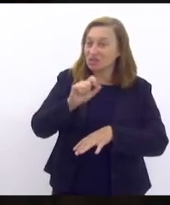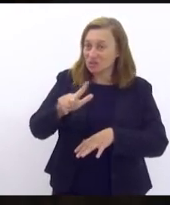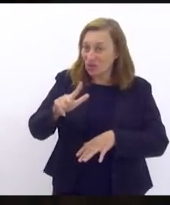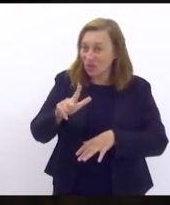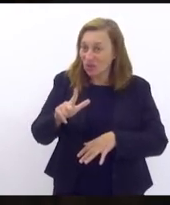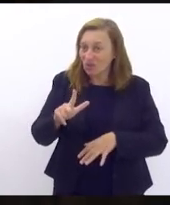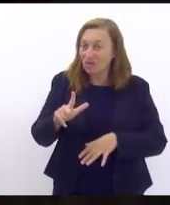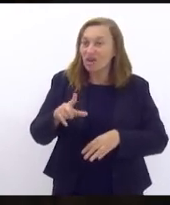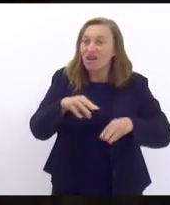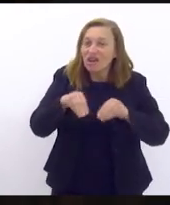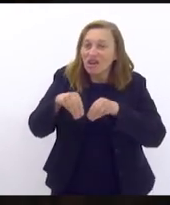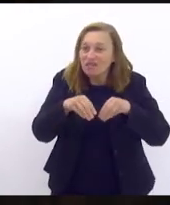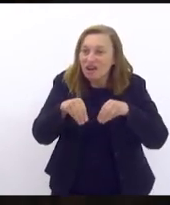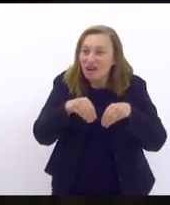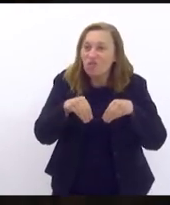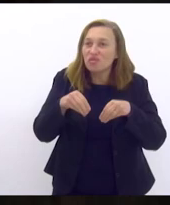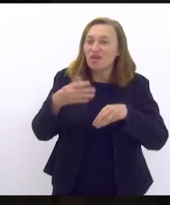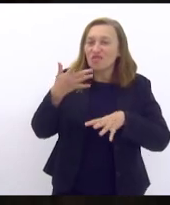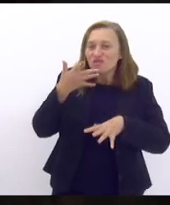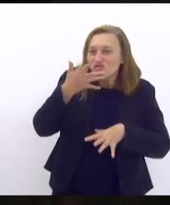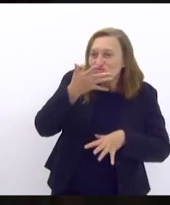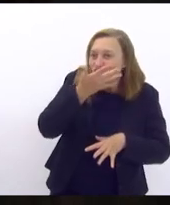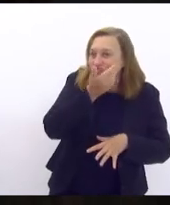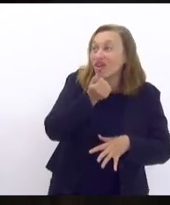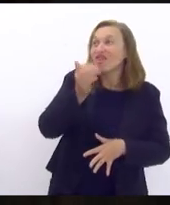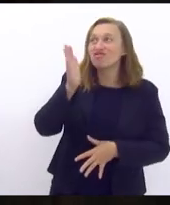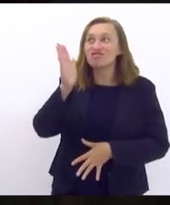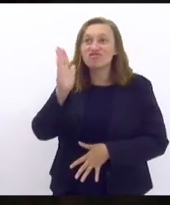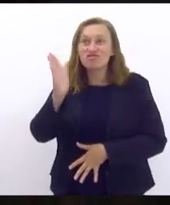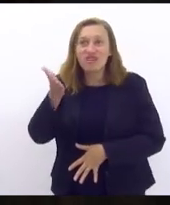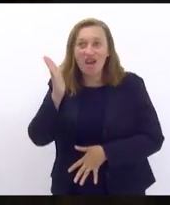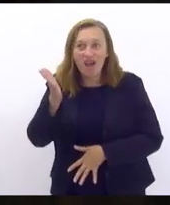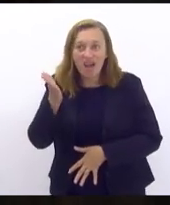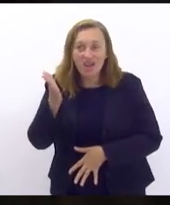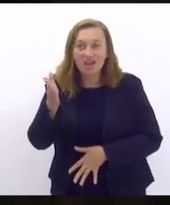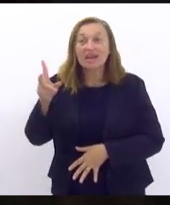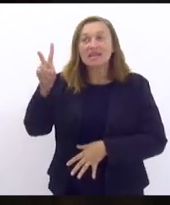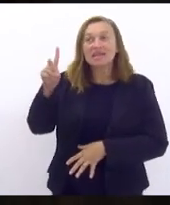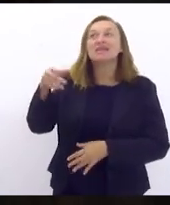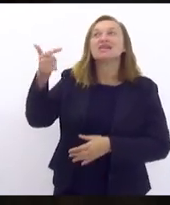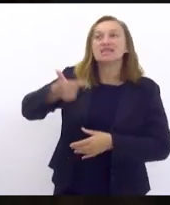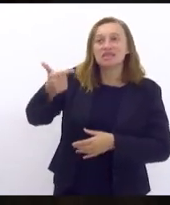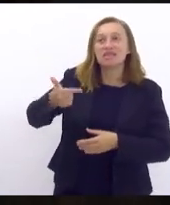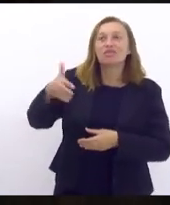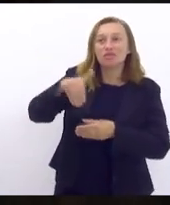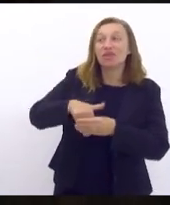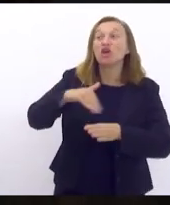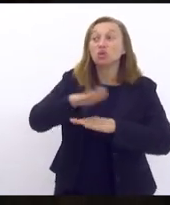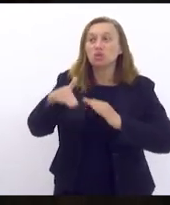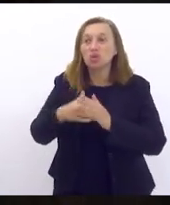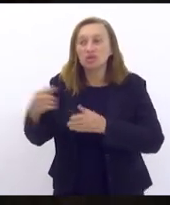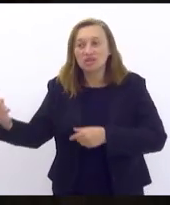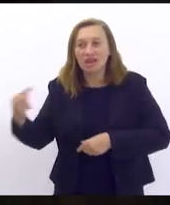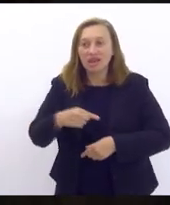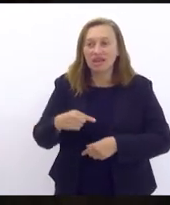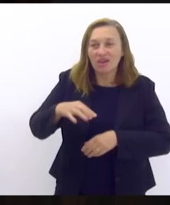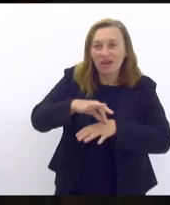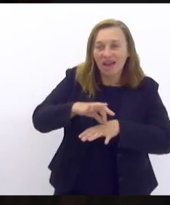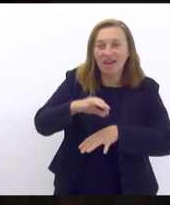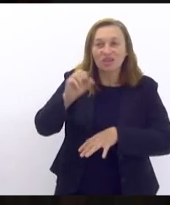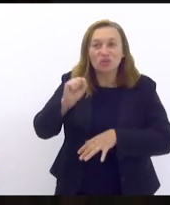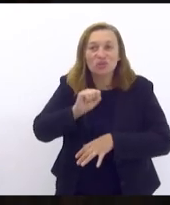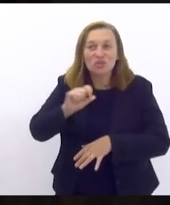a farofinha para degustar. Já tá aí, ó, pacificado. Segunda votação, todo mundo aqui com a carne do